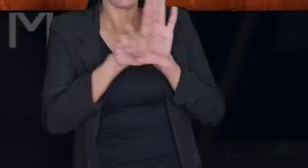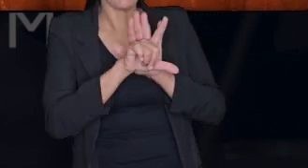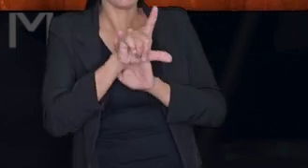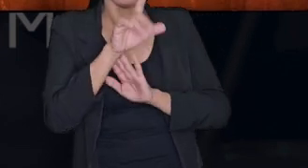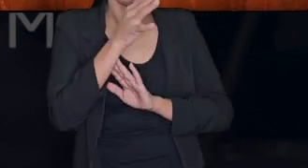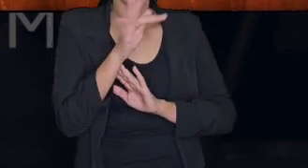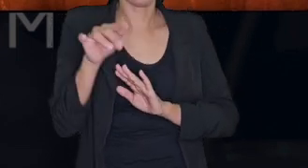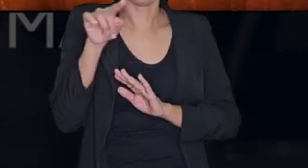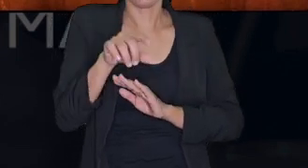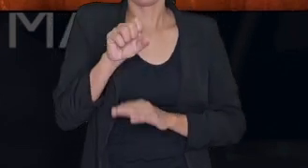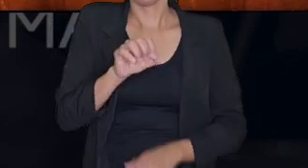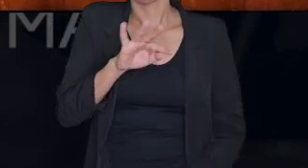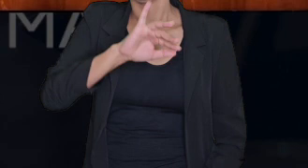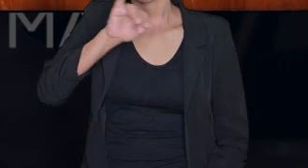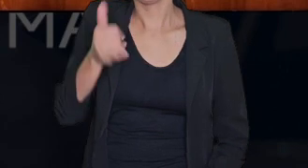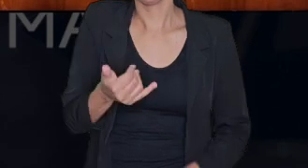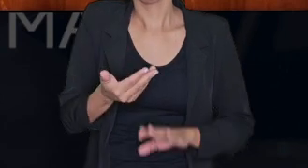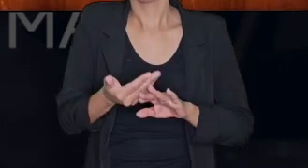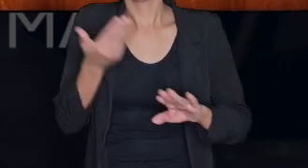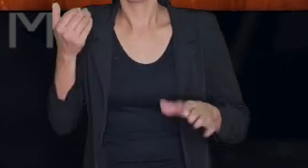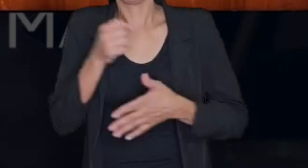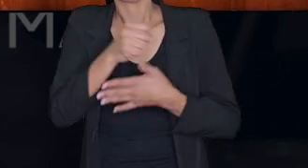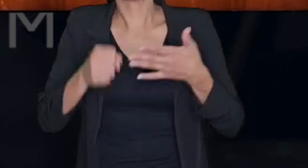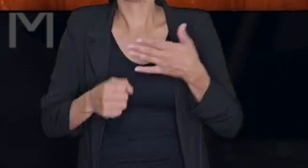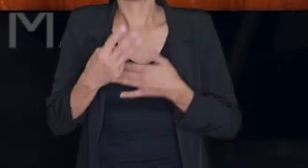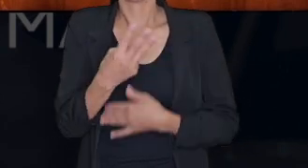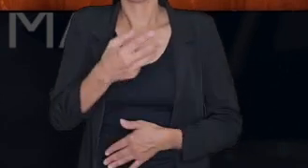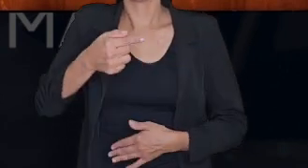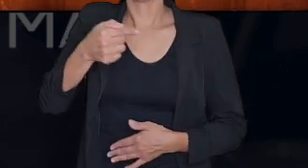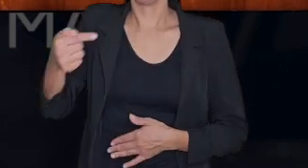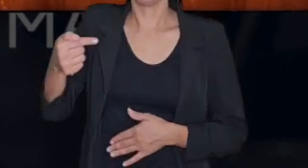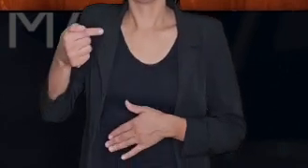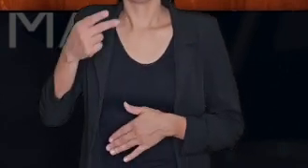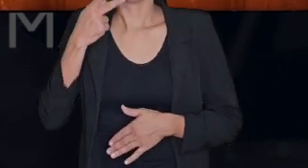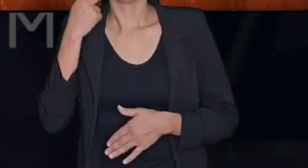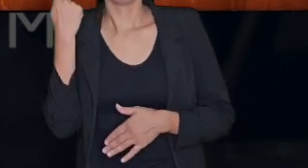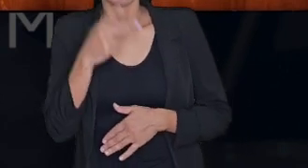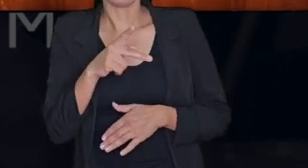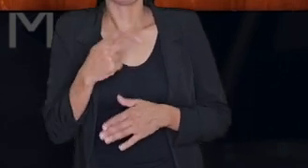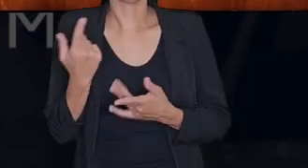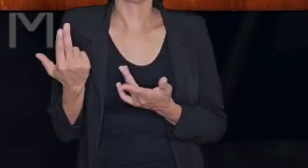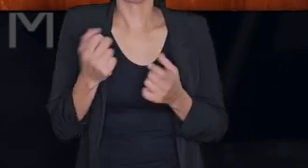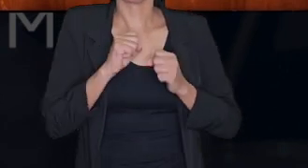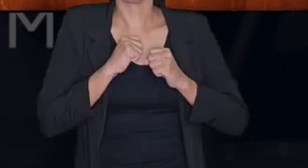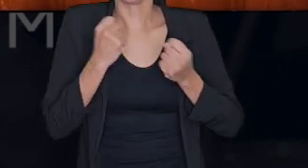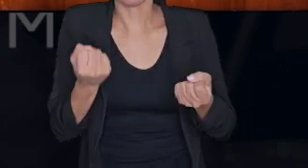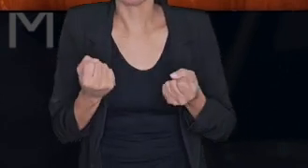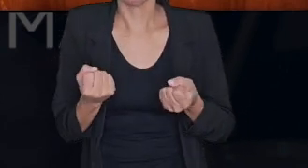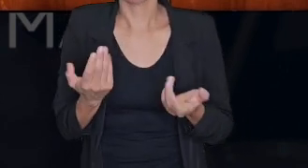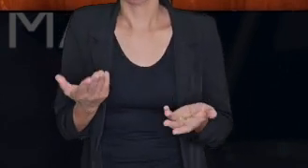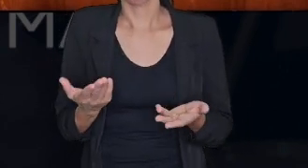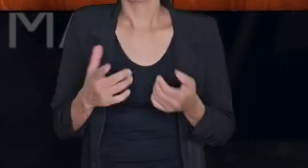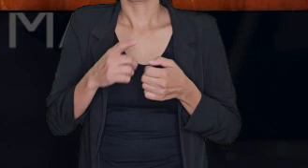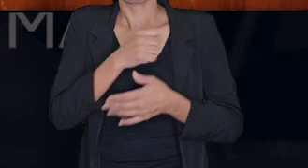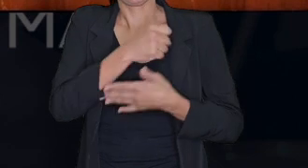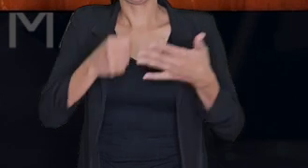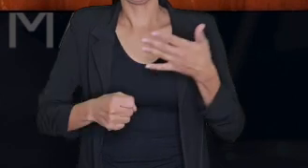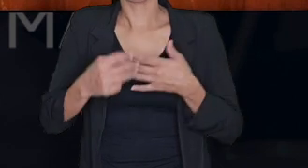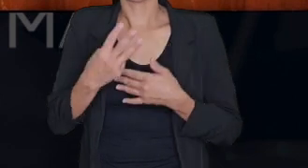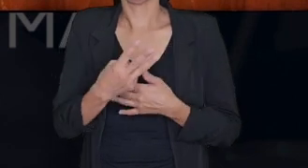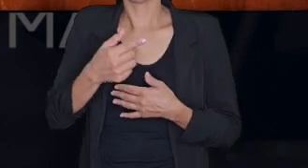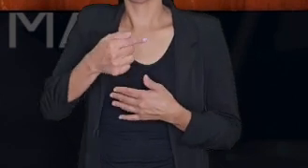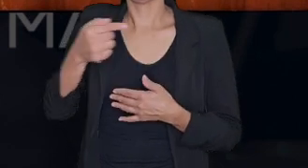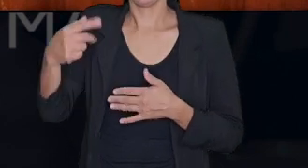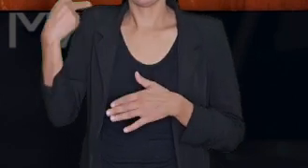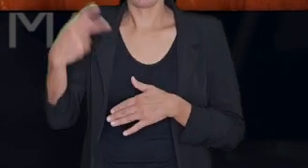uniformização, né, da interpretação da lei federal, é esse STJ. Então eu afasto a súmula 377, que presumia esforço